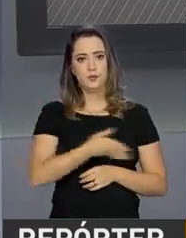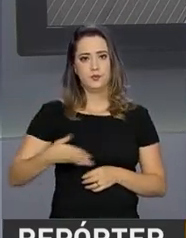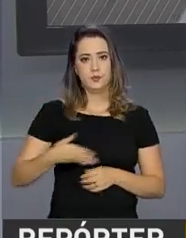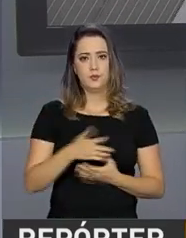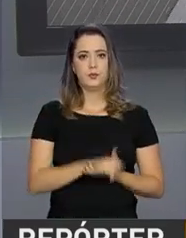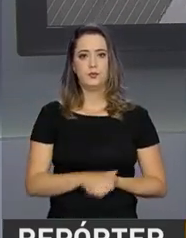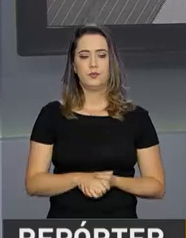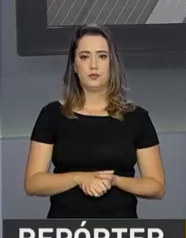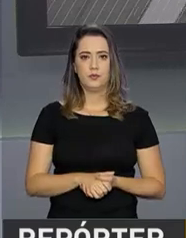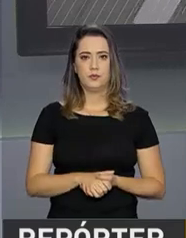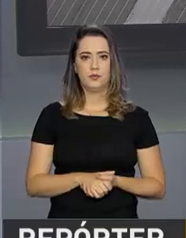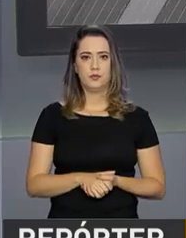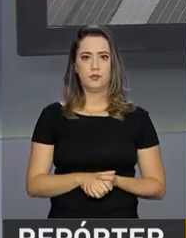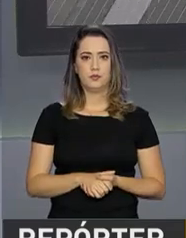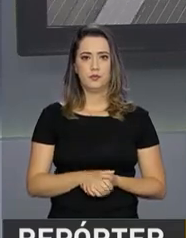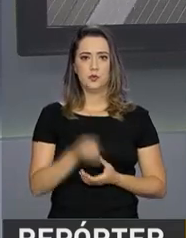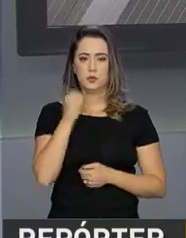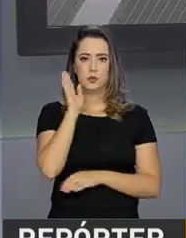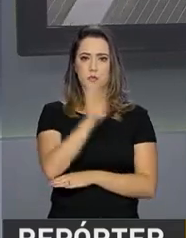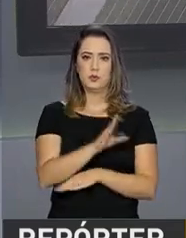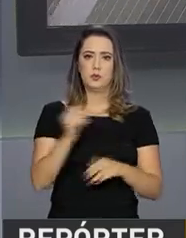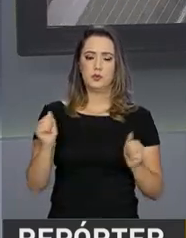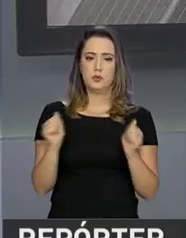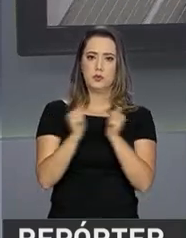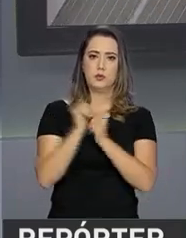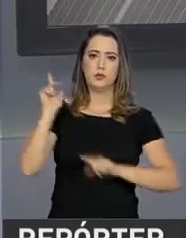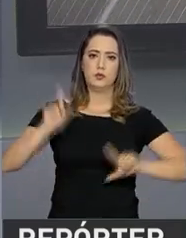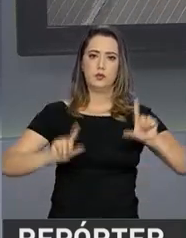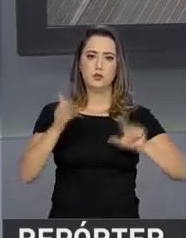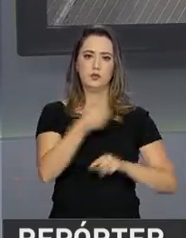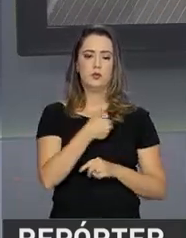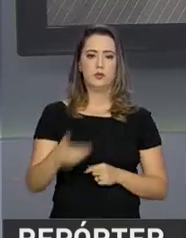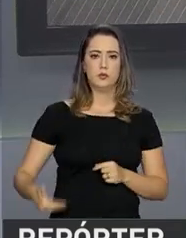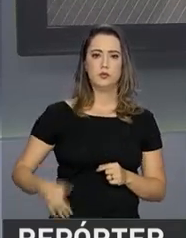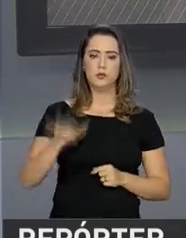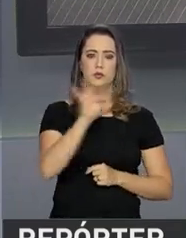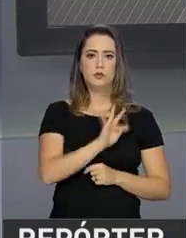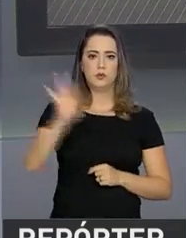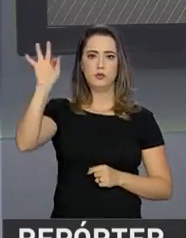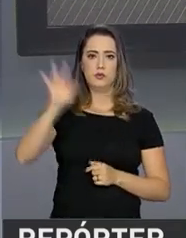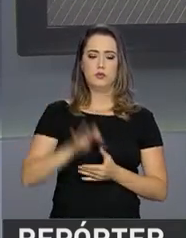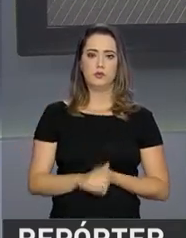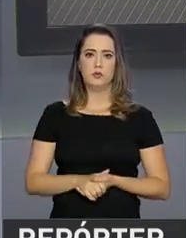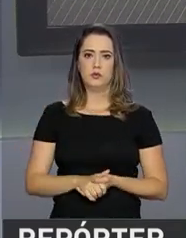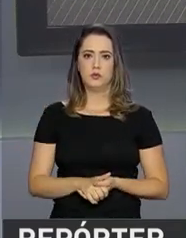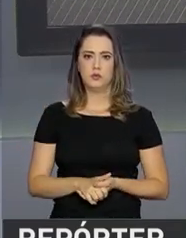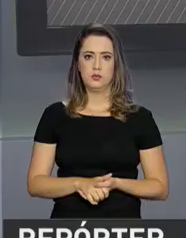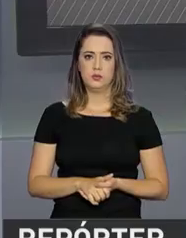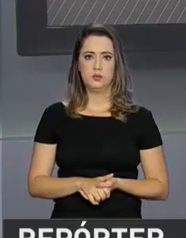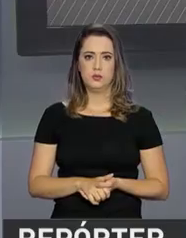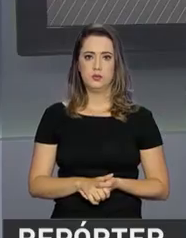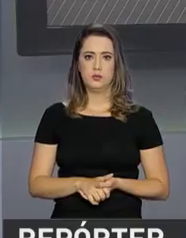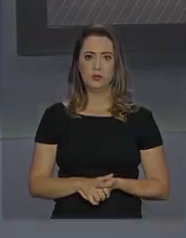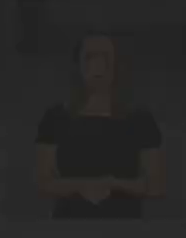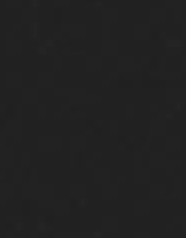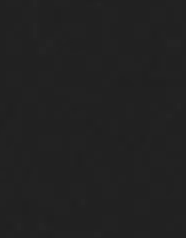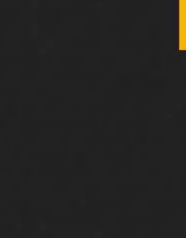página da nbr na internet uma boa tarde pra você continue com a gente aqui na nbr a tv do governo federal